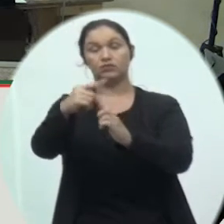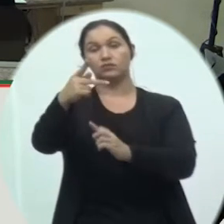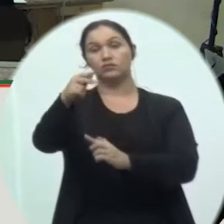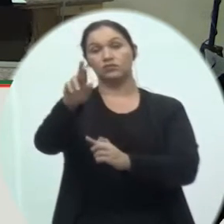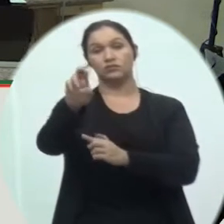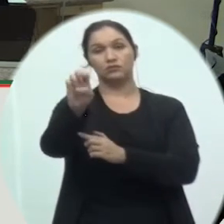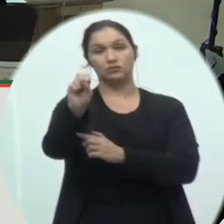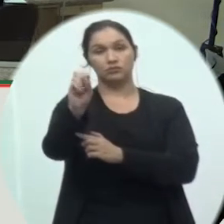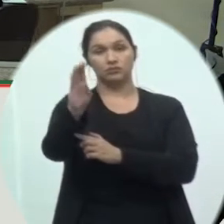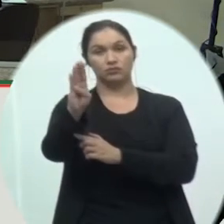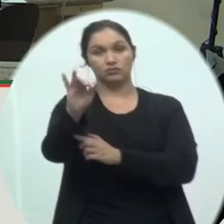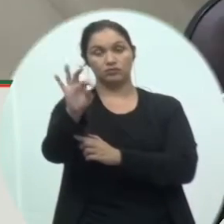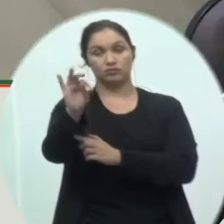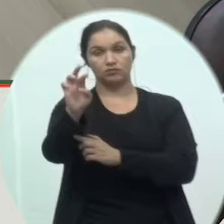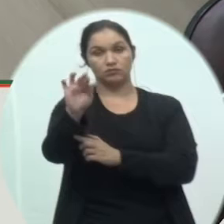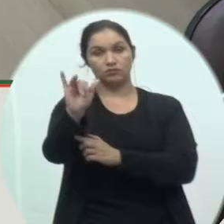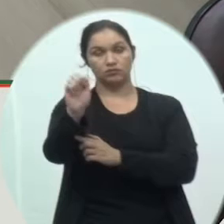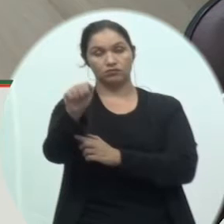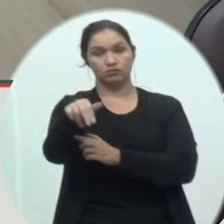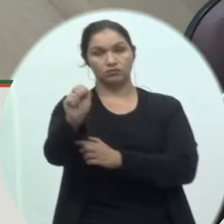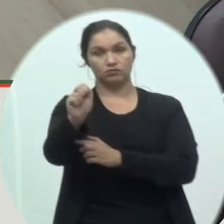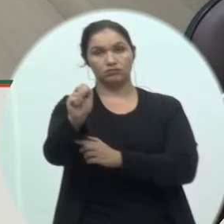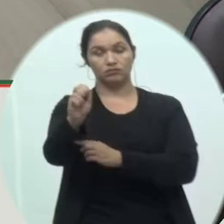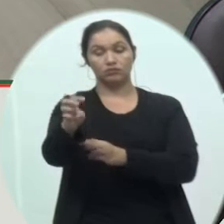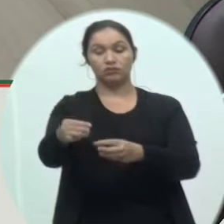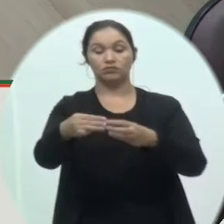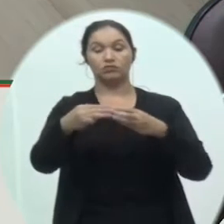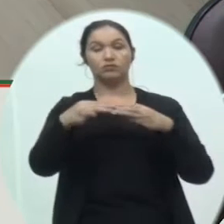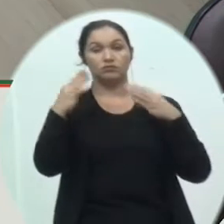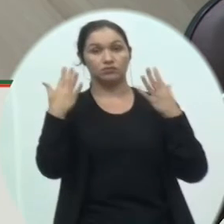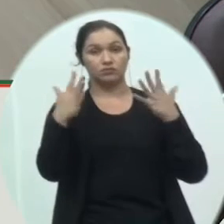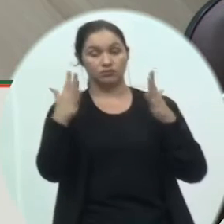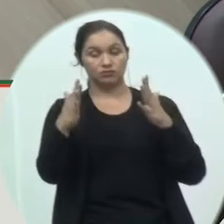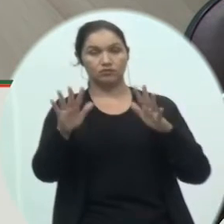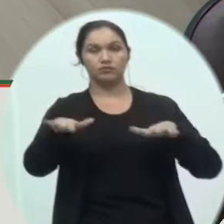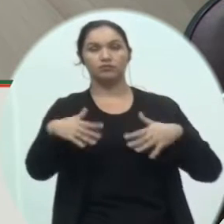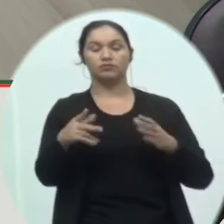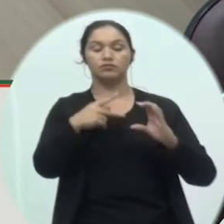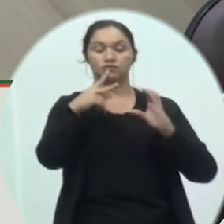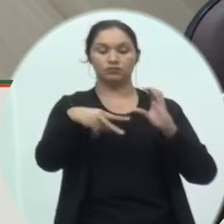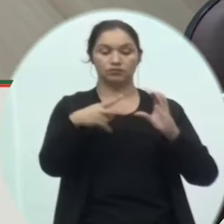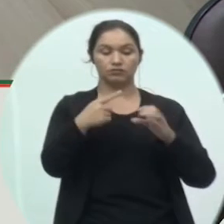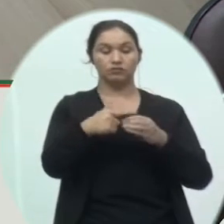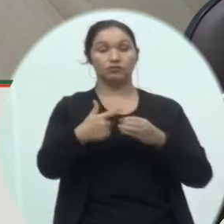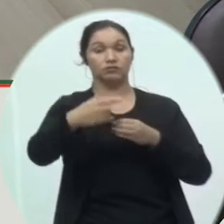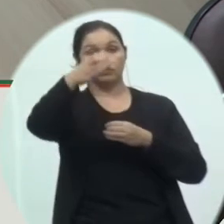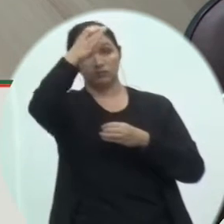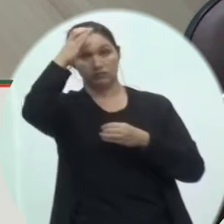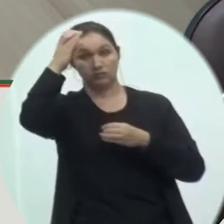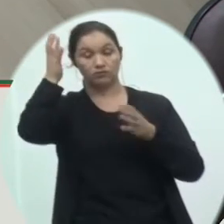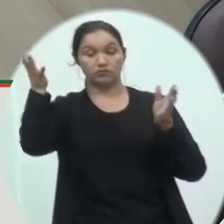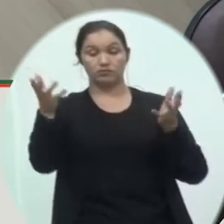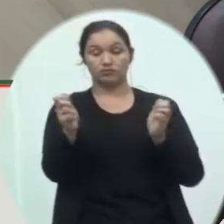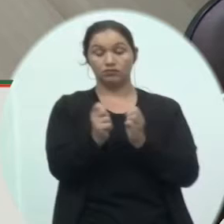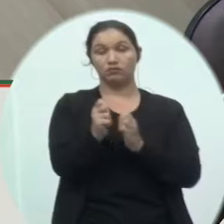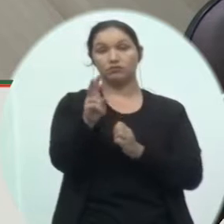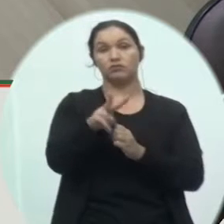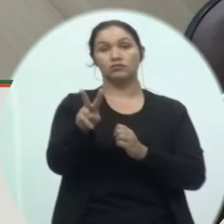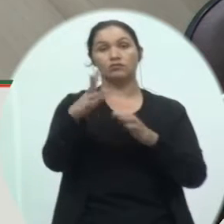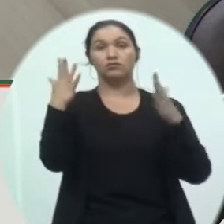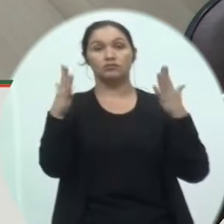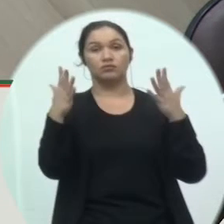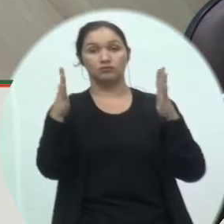de aplauso conforme segue. A Câmara Municipal de Criciúma, por meio de seus vereadores, vem a público aplaudir a